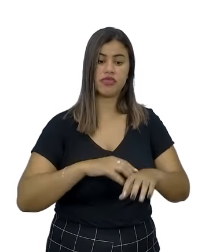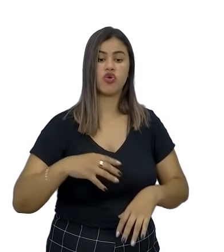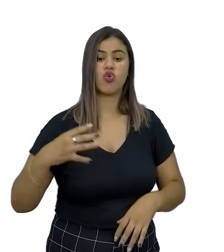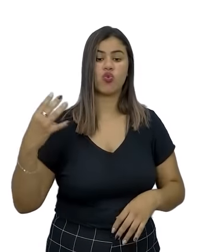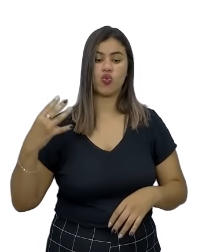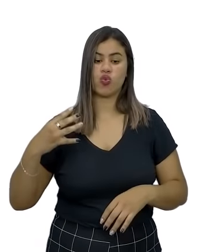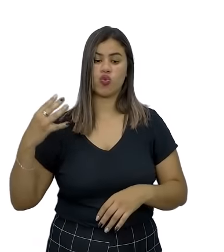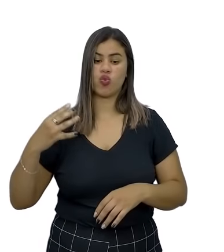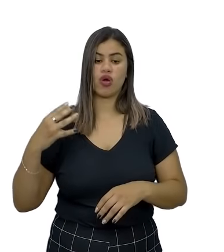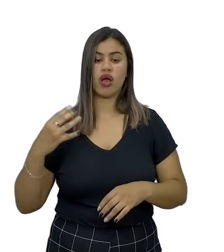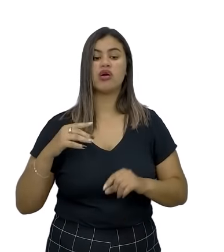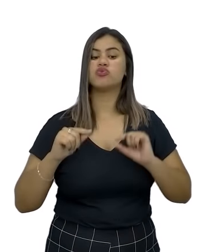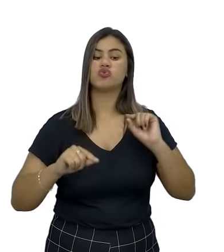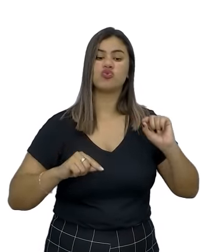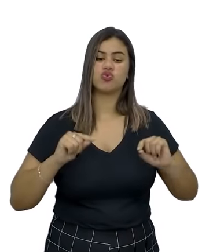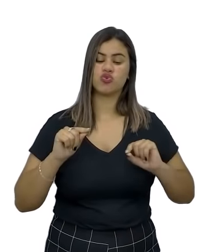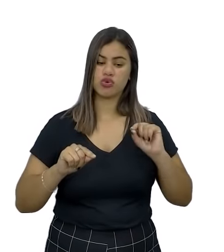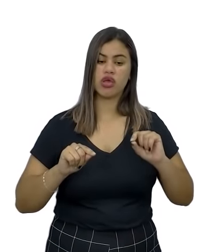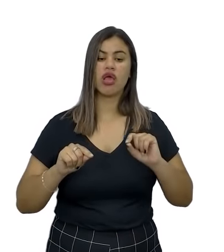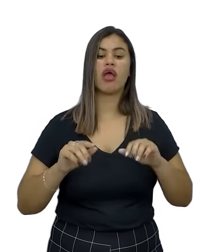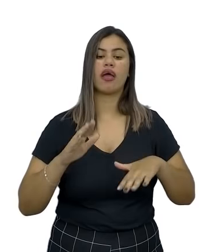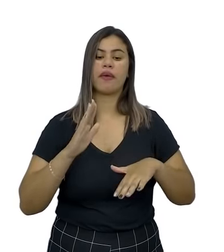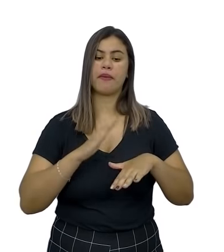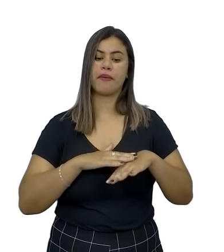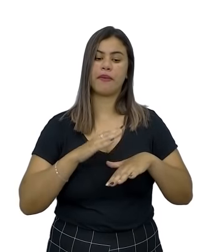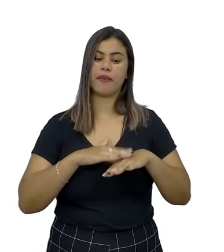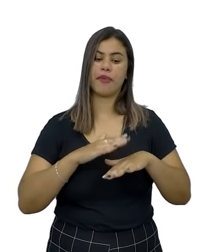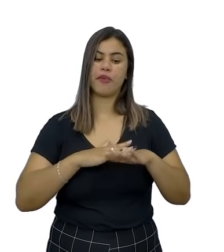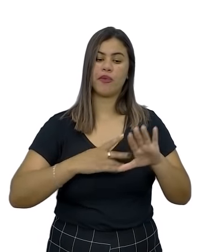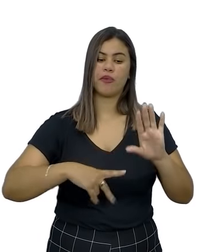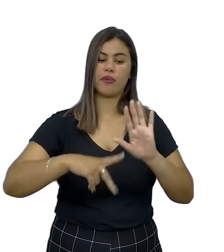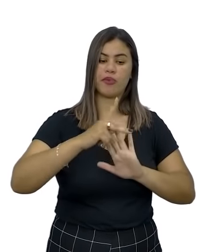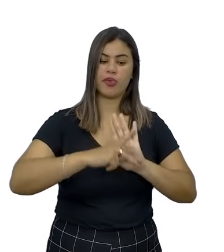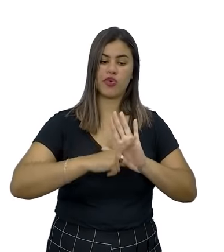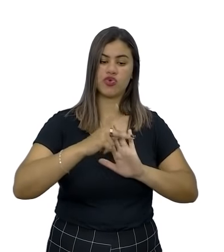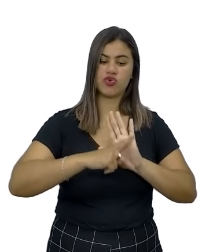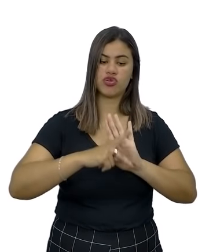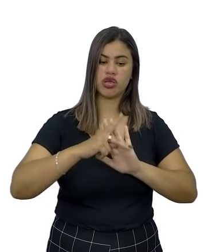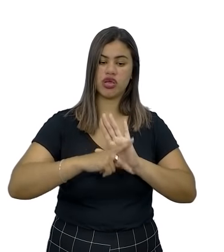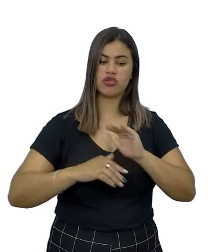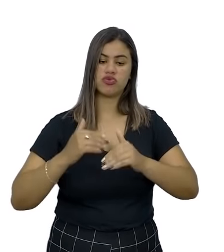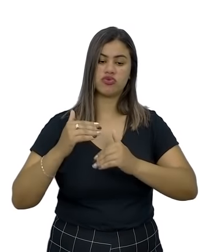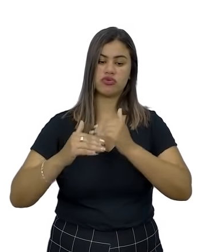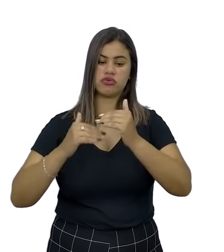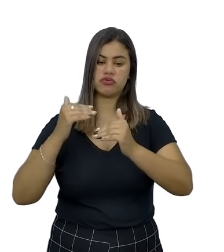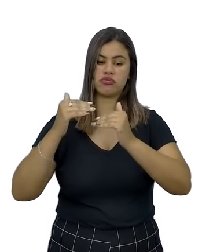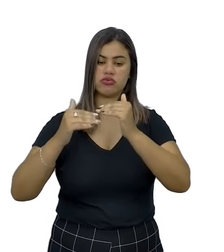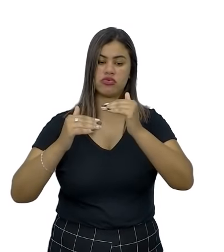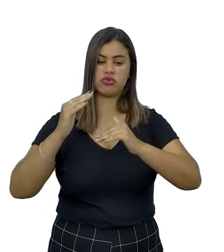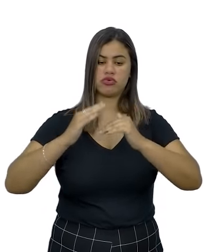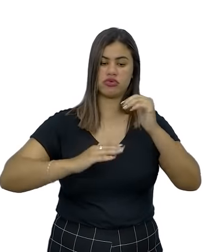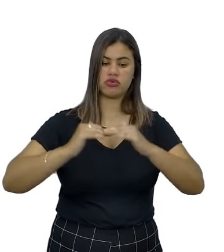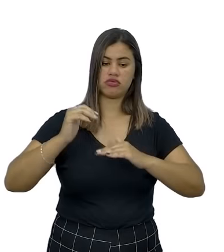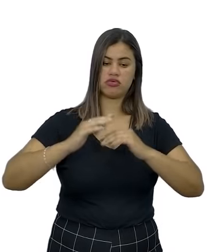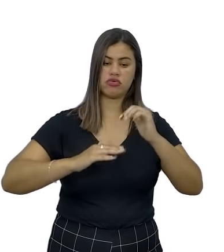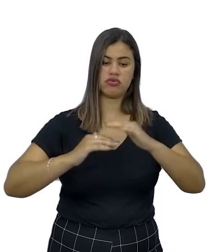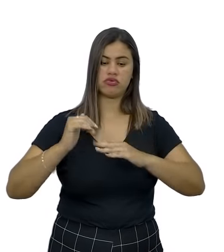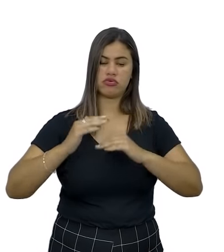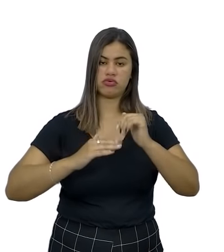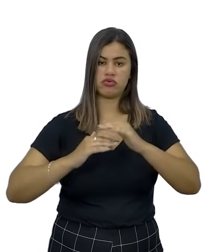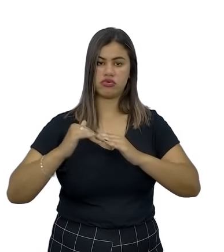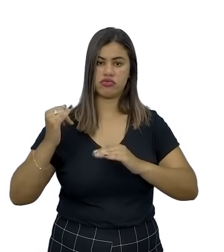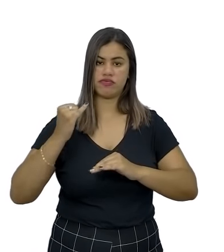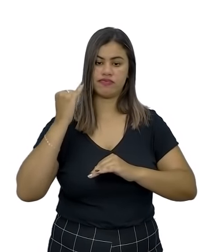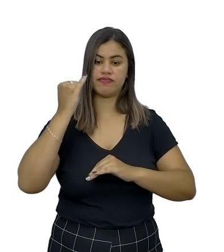para a sequência 4 do material, quando a gente estiver nesse momento, a gente vai estar olhando para a utilização de projetos no desenvolvimento